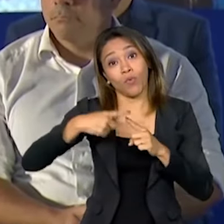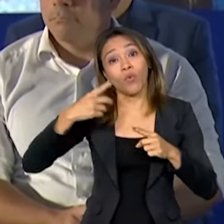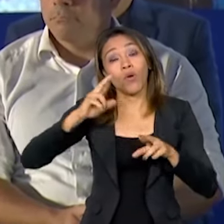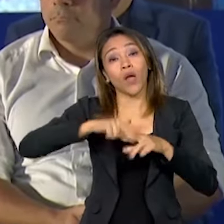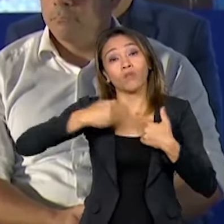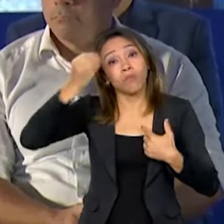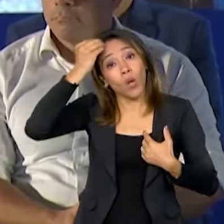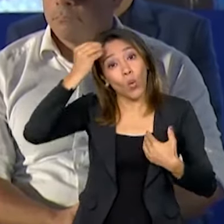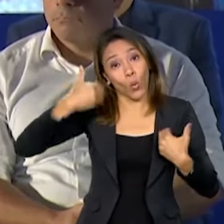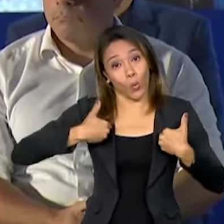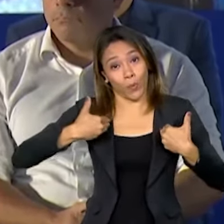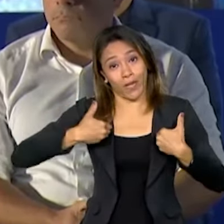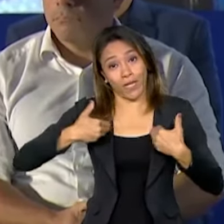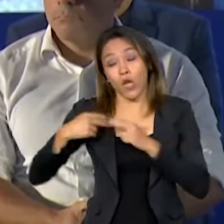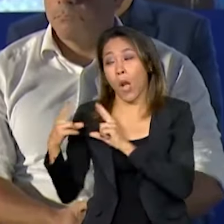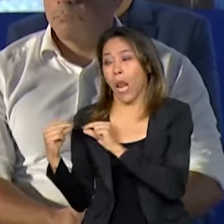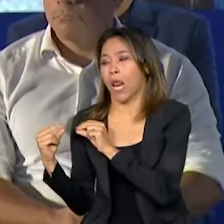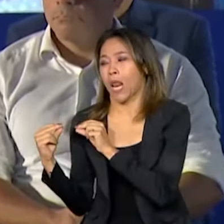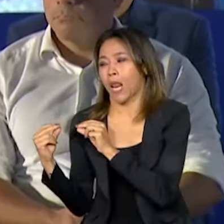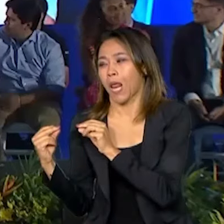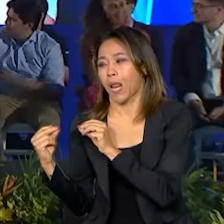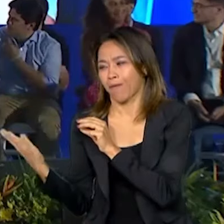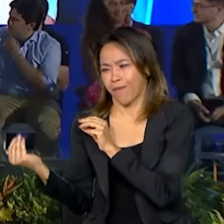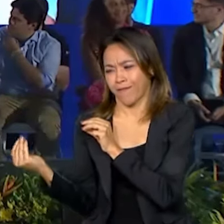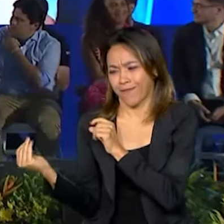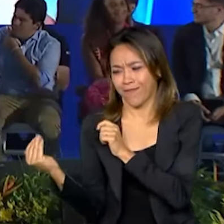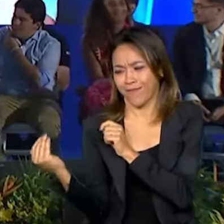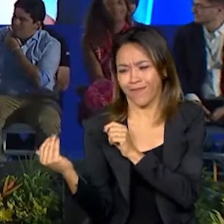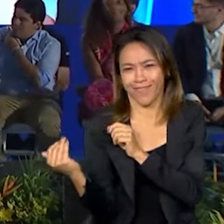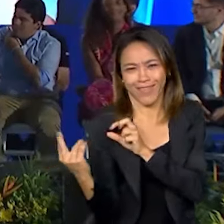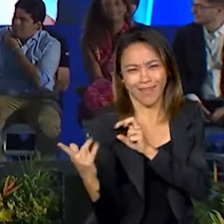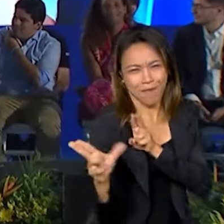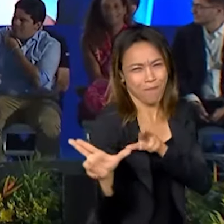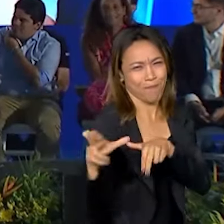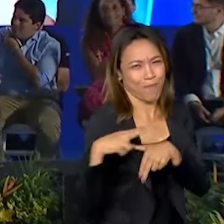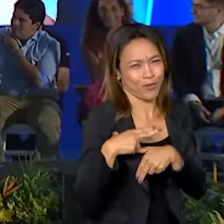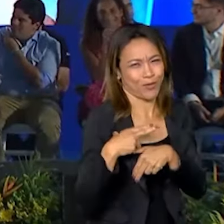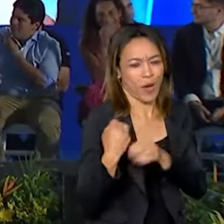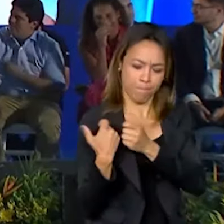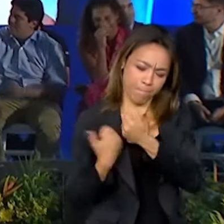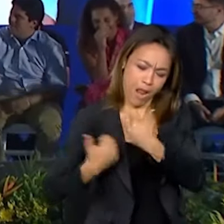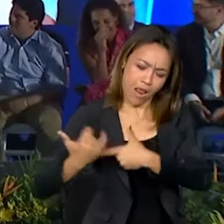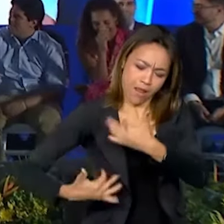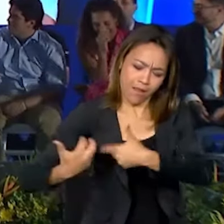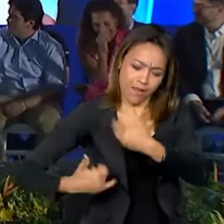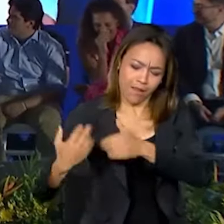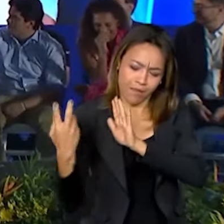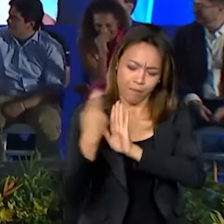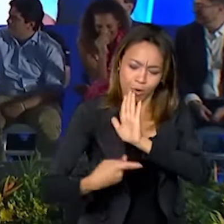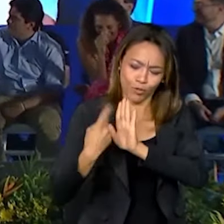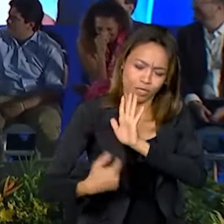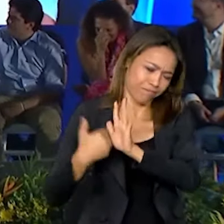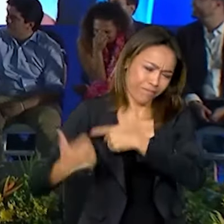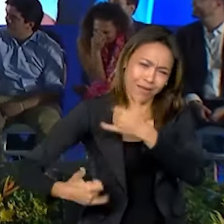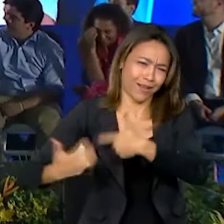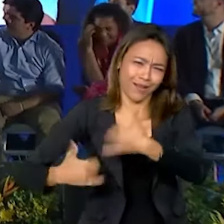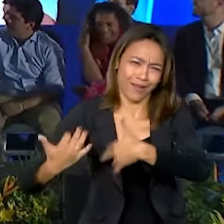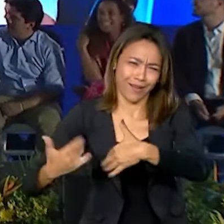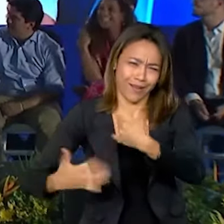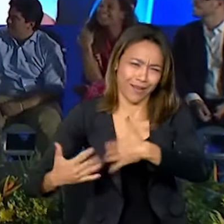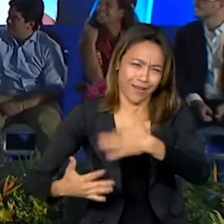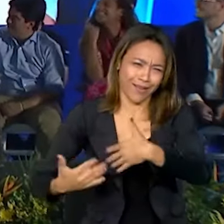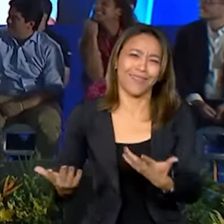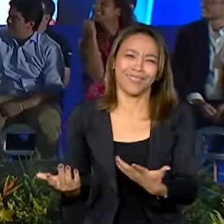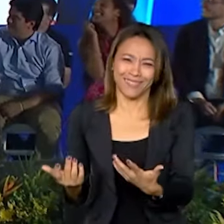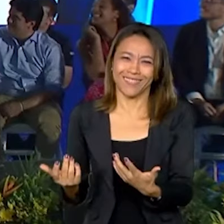1 bilhão pro Lula lá dentro, tranquei ele numa sala, apresentei um monte de projeto de PAC, trabalhei a Janja antes para